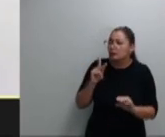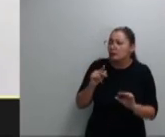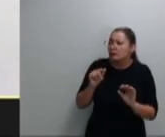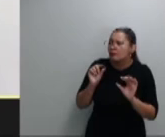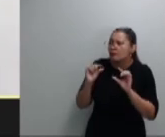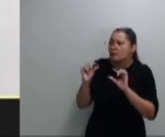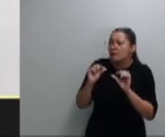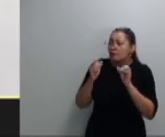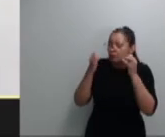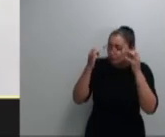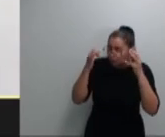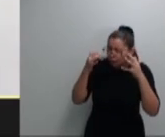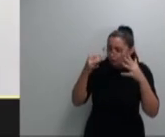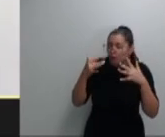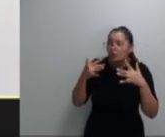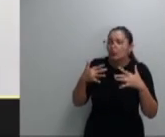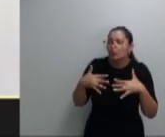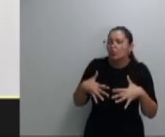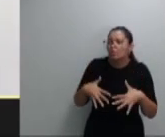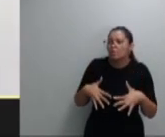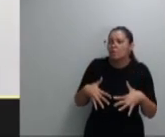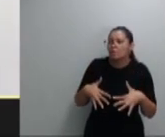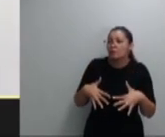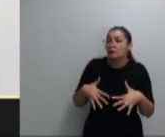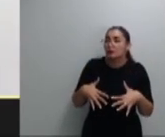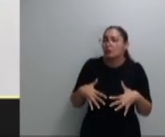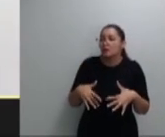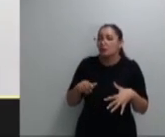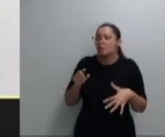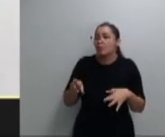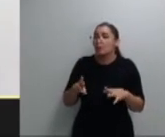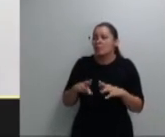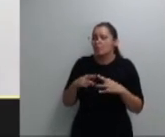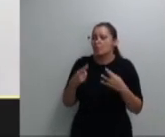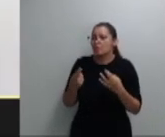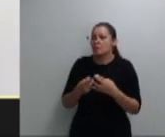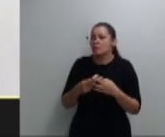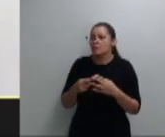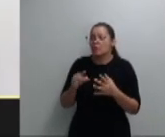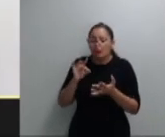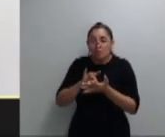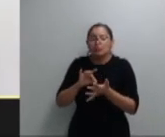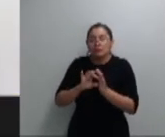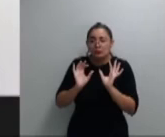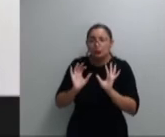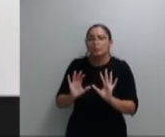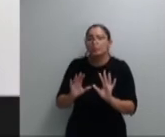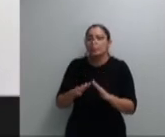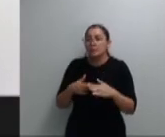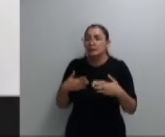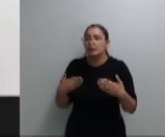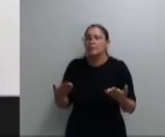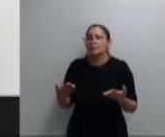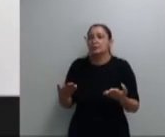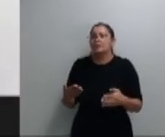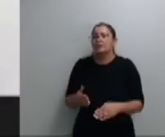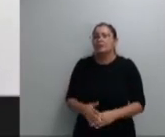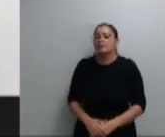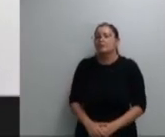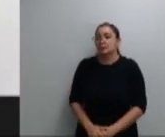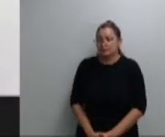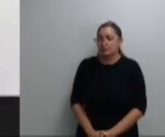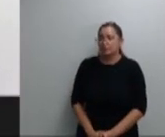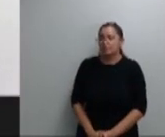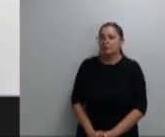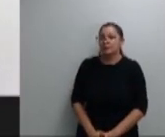esclarecimento fático com relação que pode repercutir sobre o resultado realmente é fático pois não doutor Rafael se for realmente fático porque